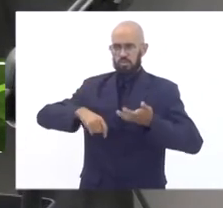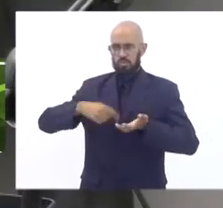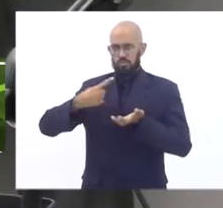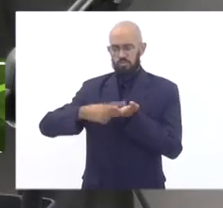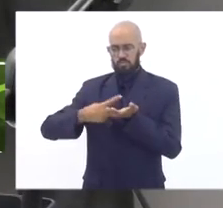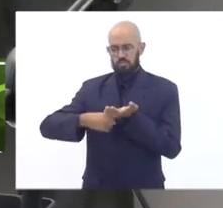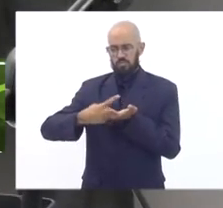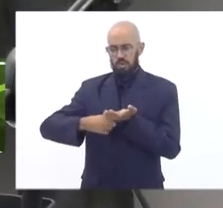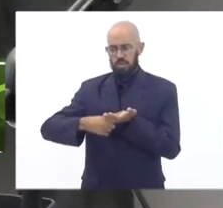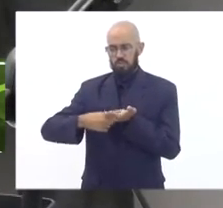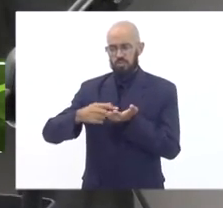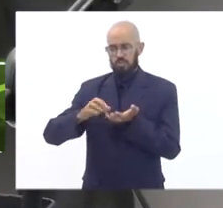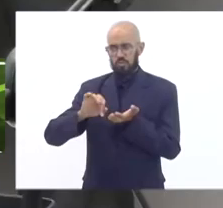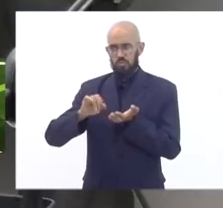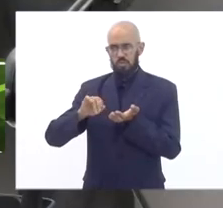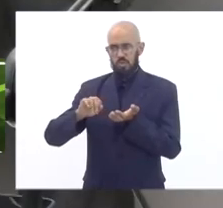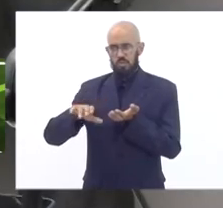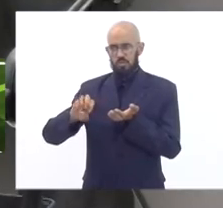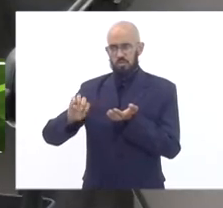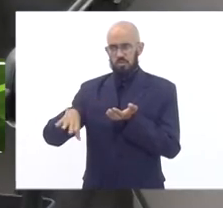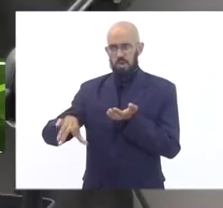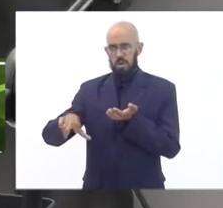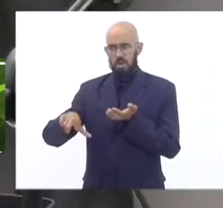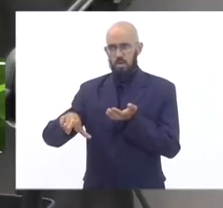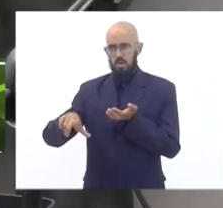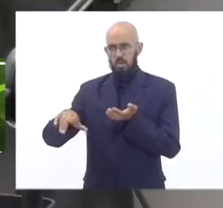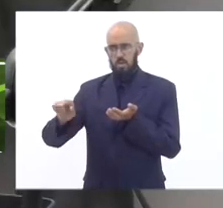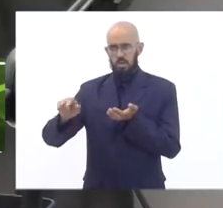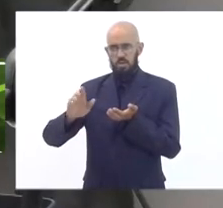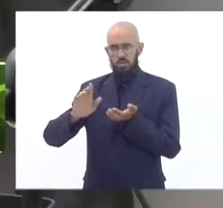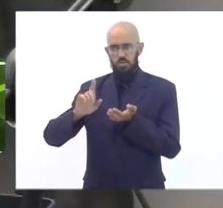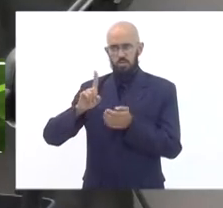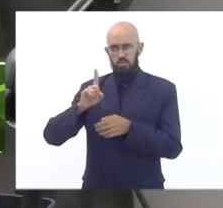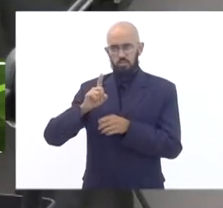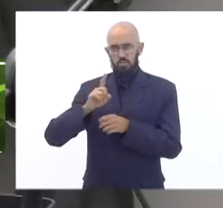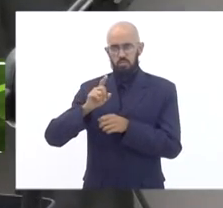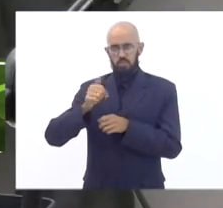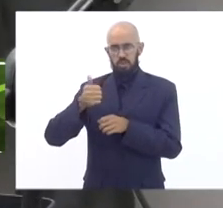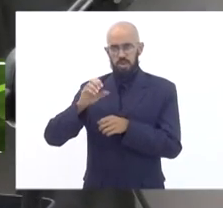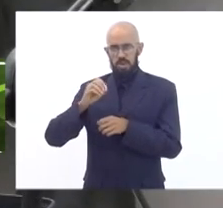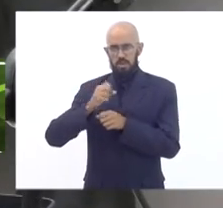desincompatibilização, esses prazos teriam sido cumpridos. Uma década.